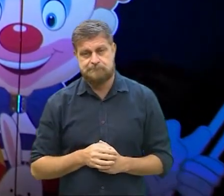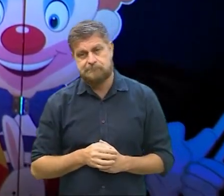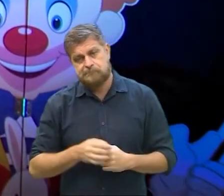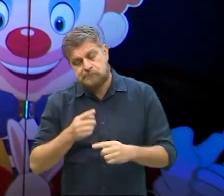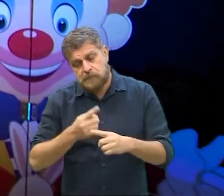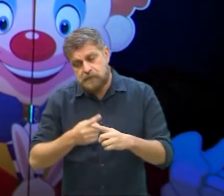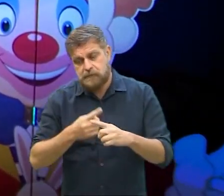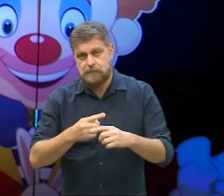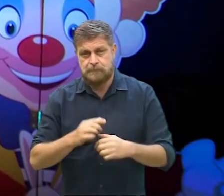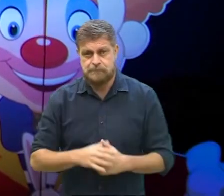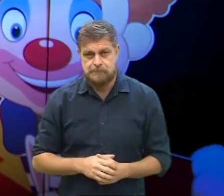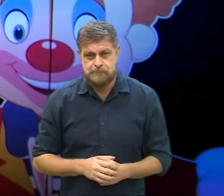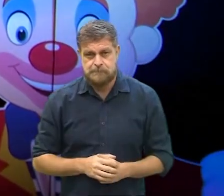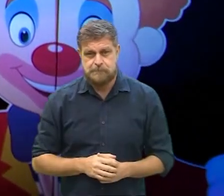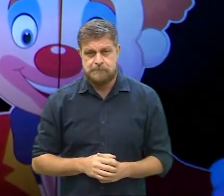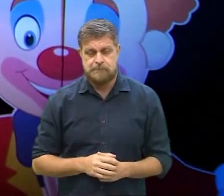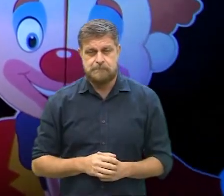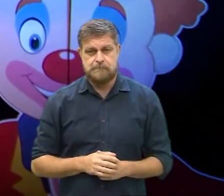Porque